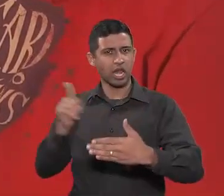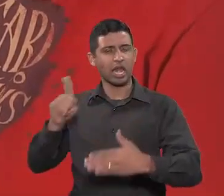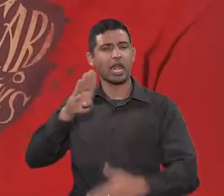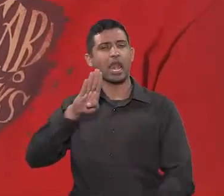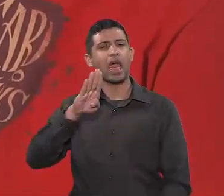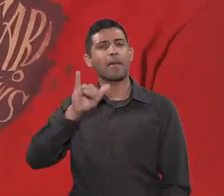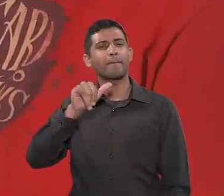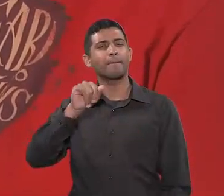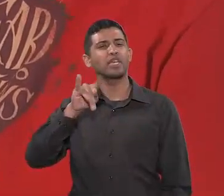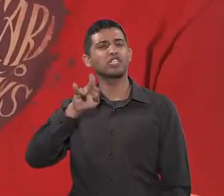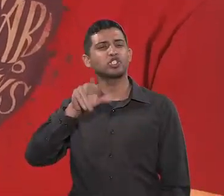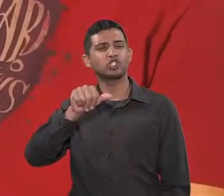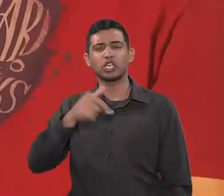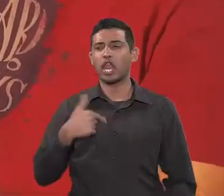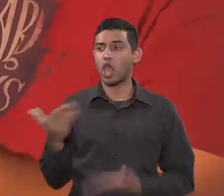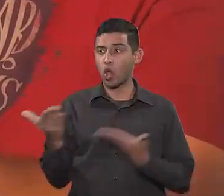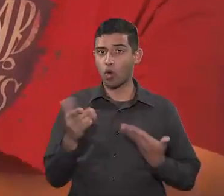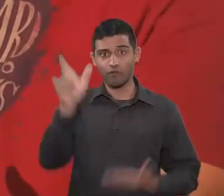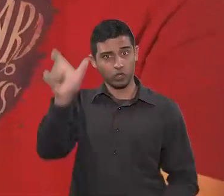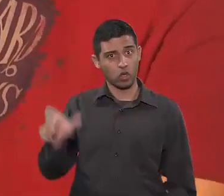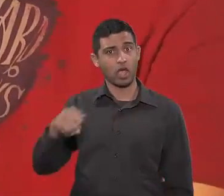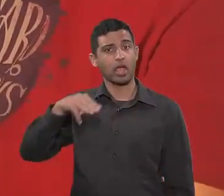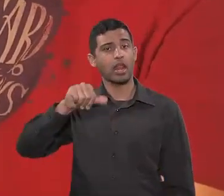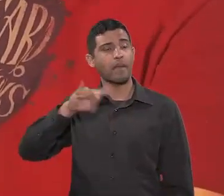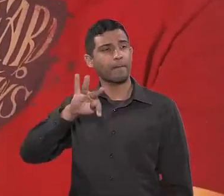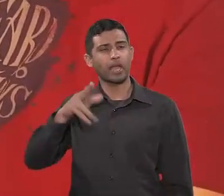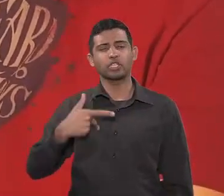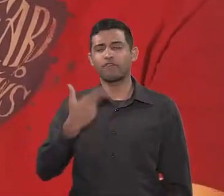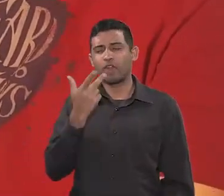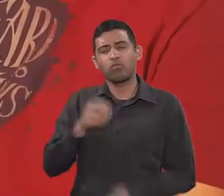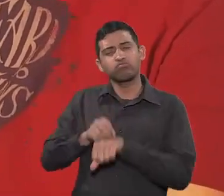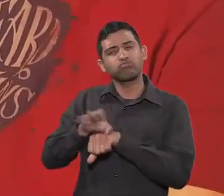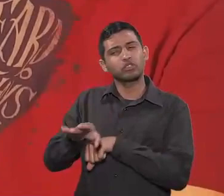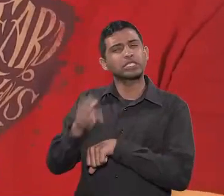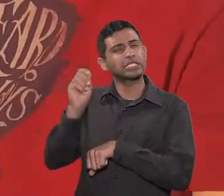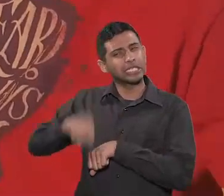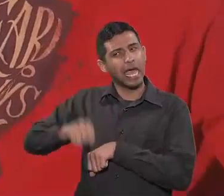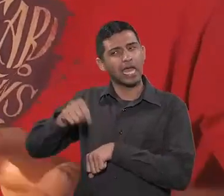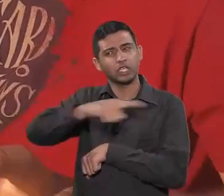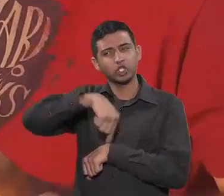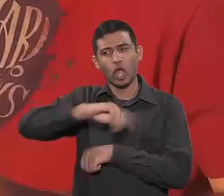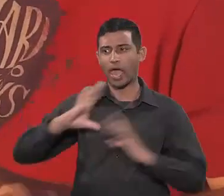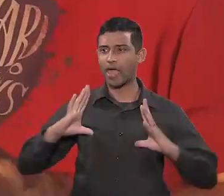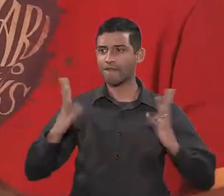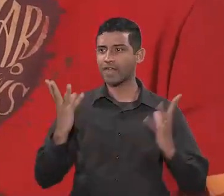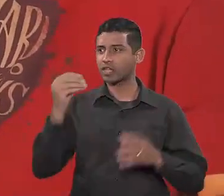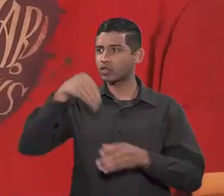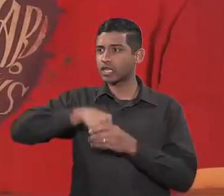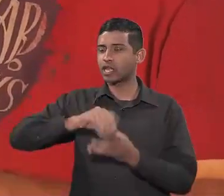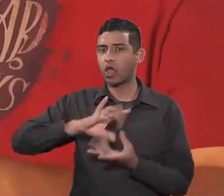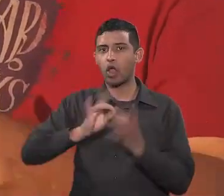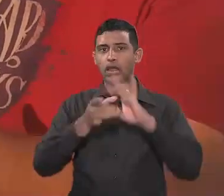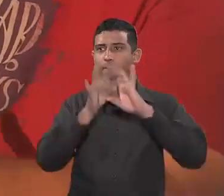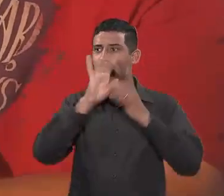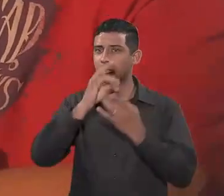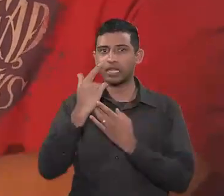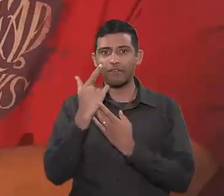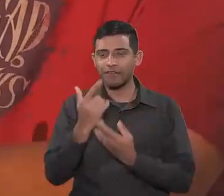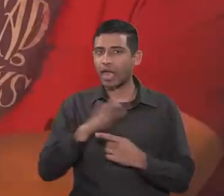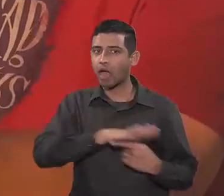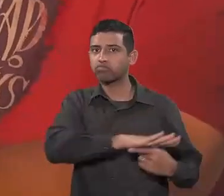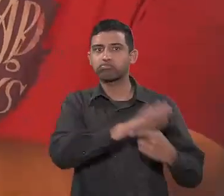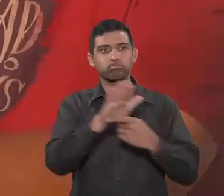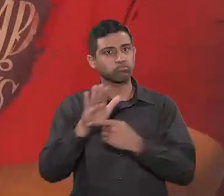convidou o Matt, sugerindo que eles criassem um evento dentro da Olimpíada para que pudesse agregar, que